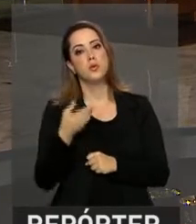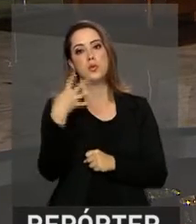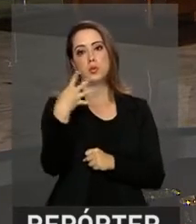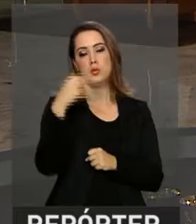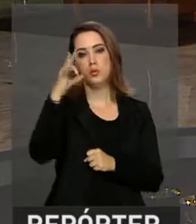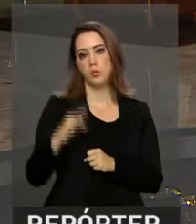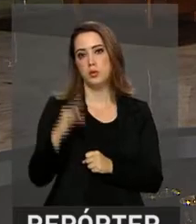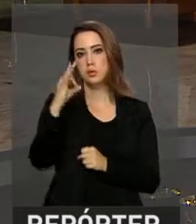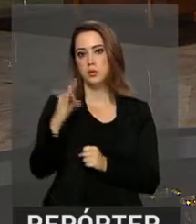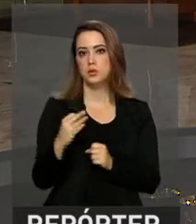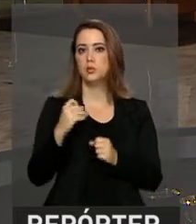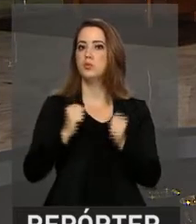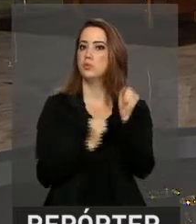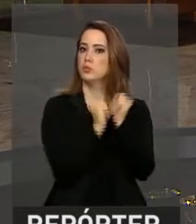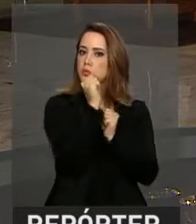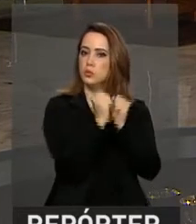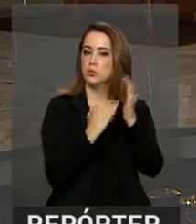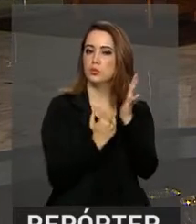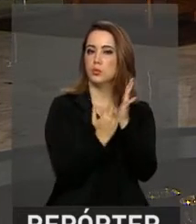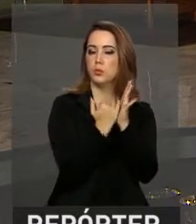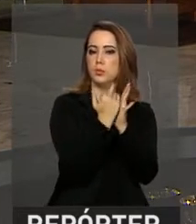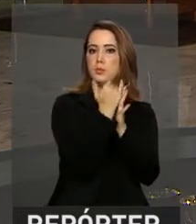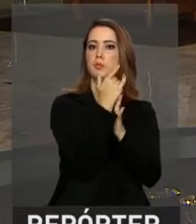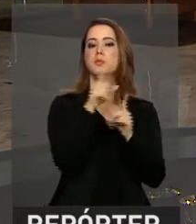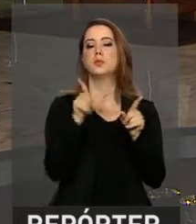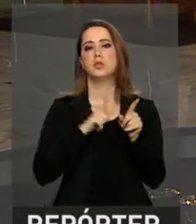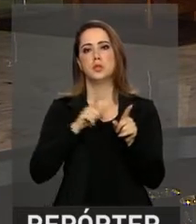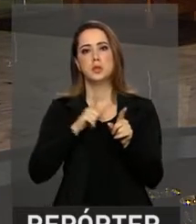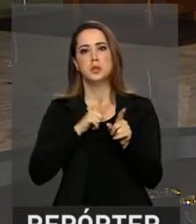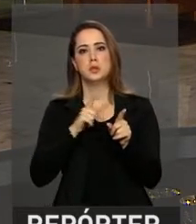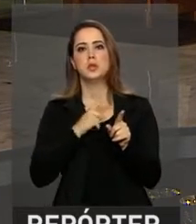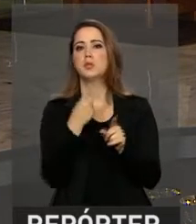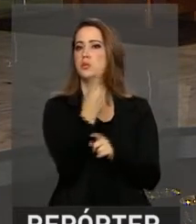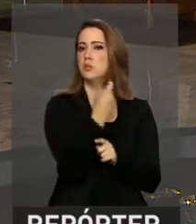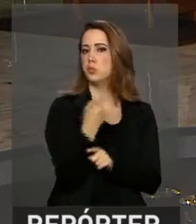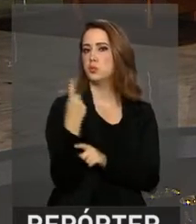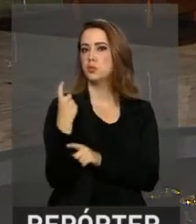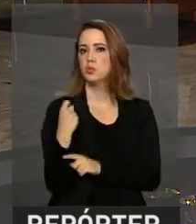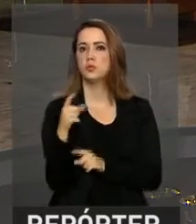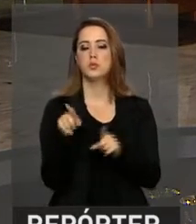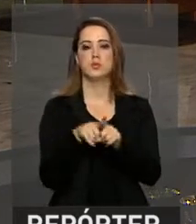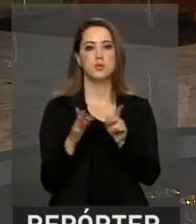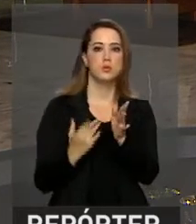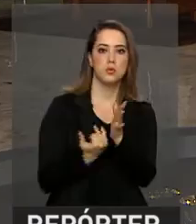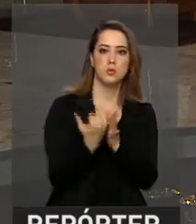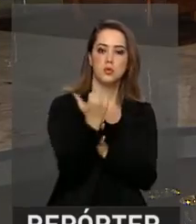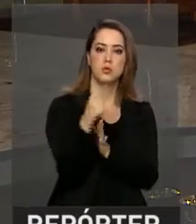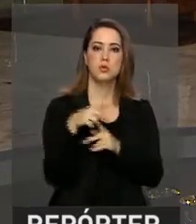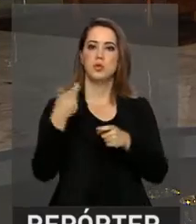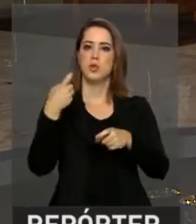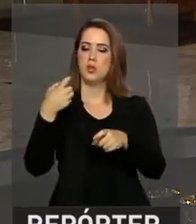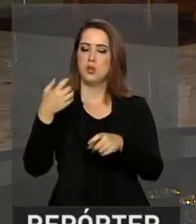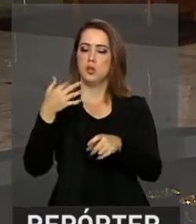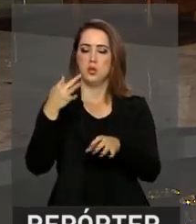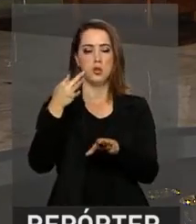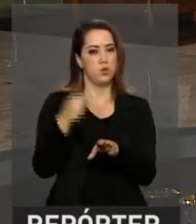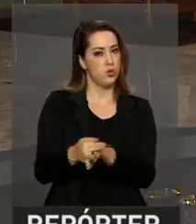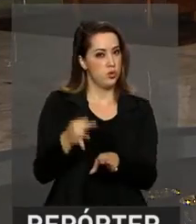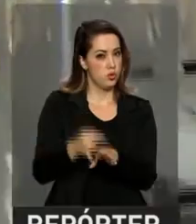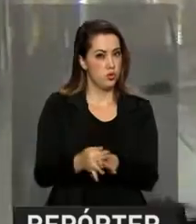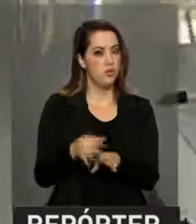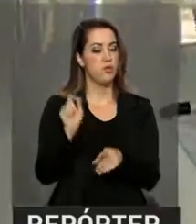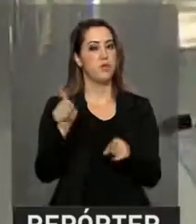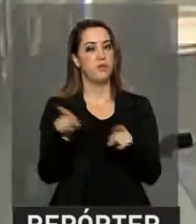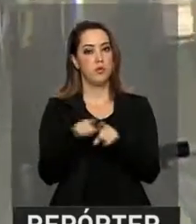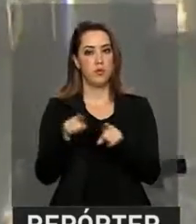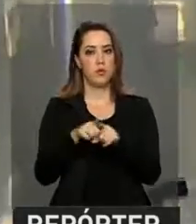8,4%. Outras contribuições positivas vieram aí da perfumaria, que cresceu 4,7%, da metalurgia, vestuário, artigos